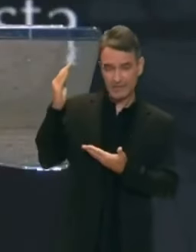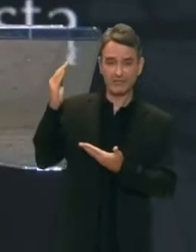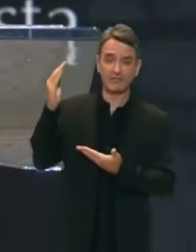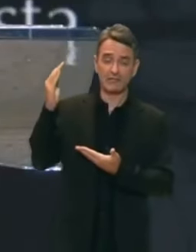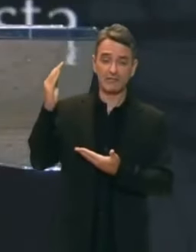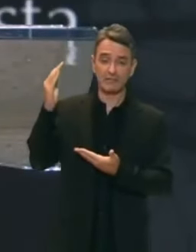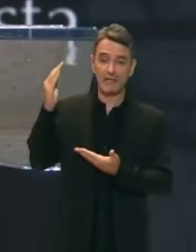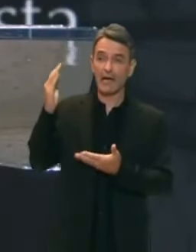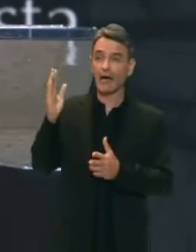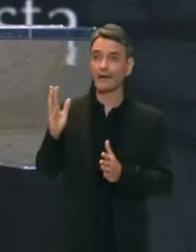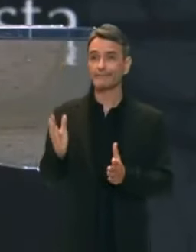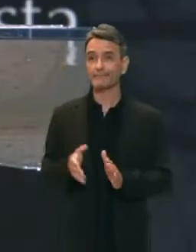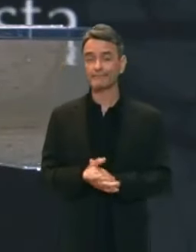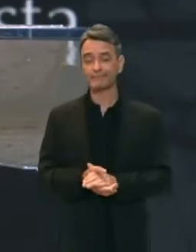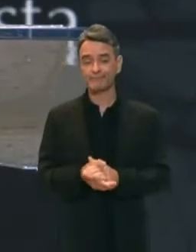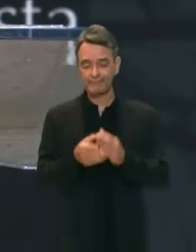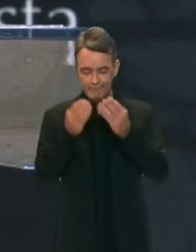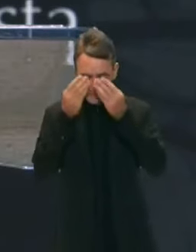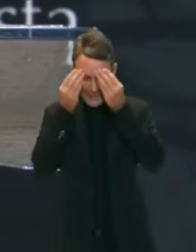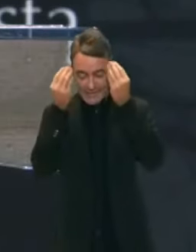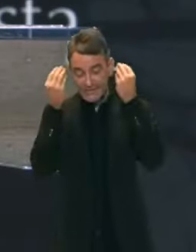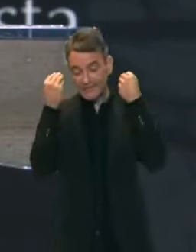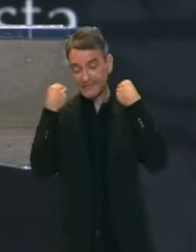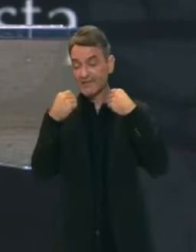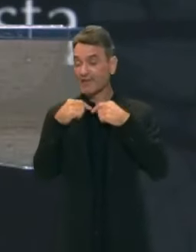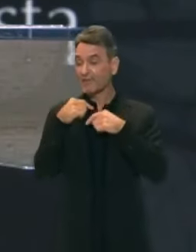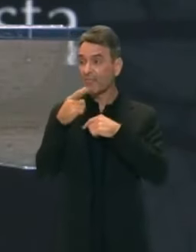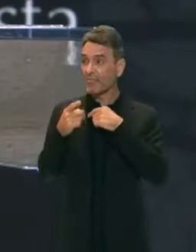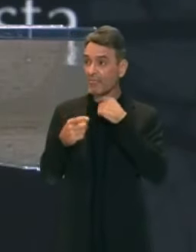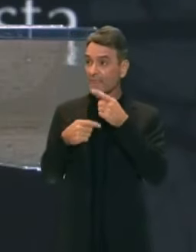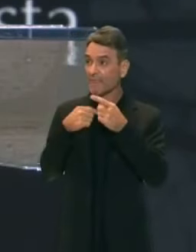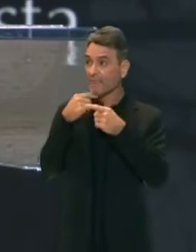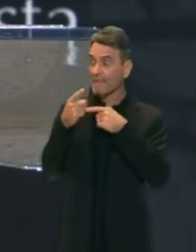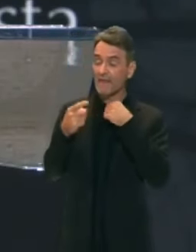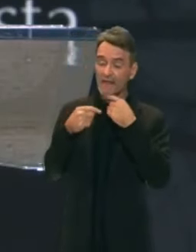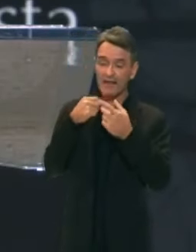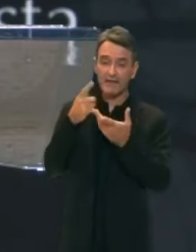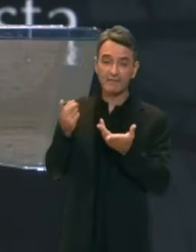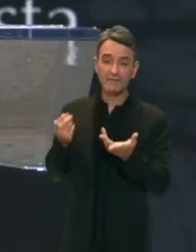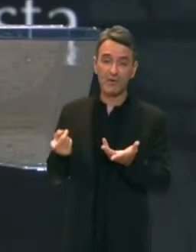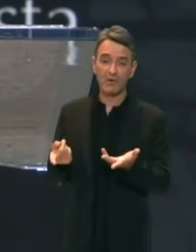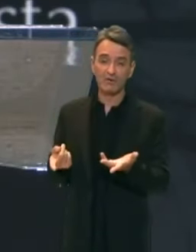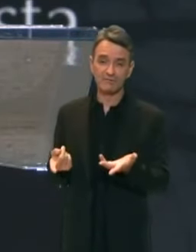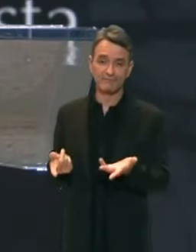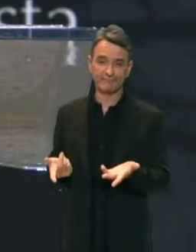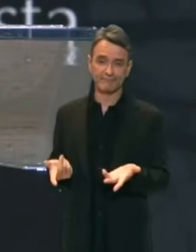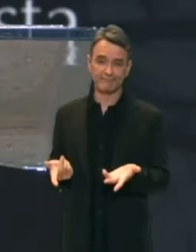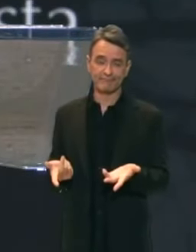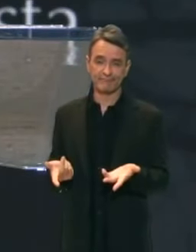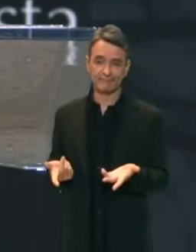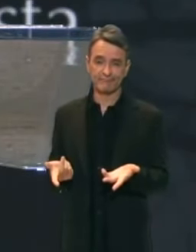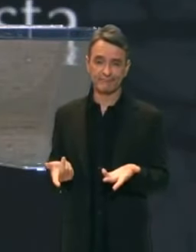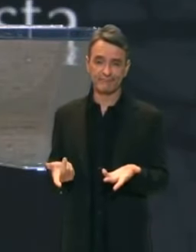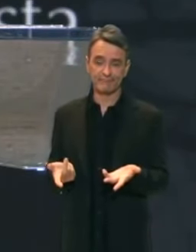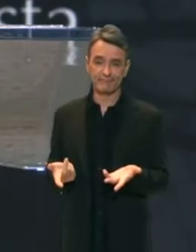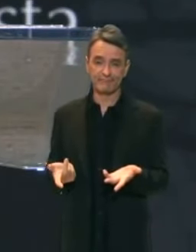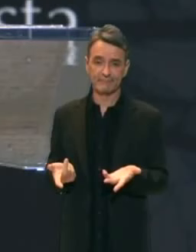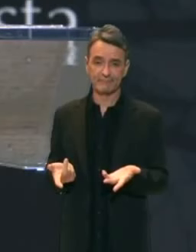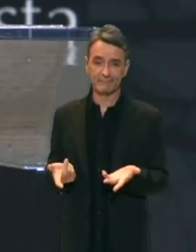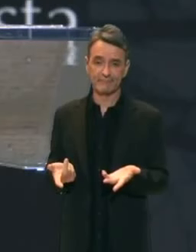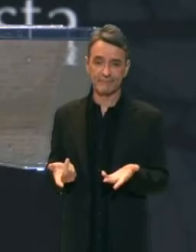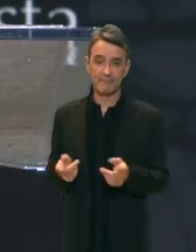você esqueceu e murmurou por algum motivo, e reclamou por alguma coisa, e